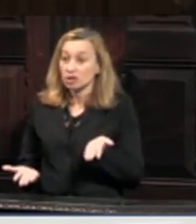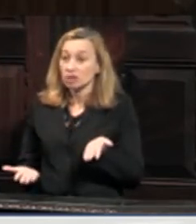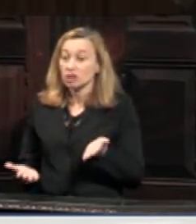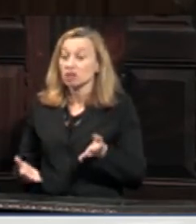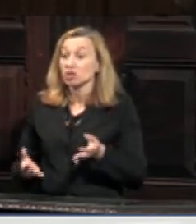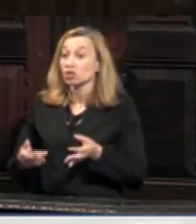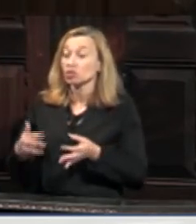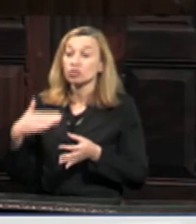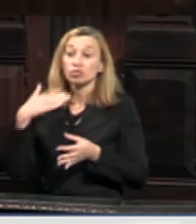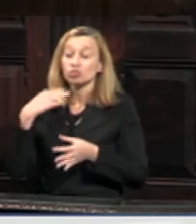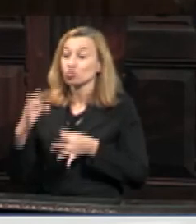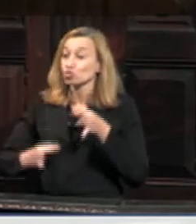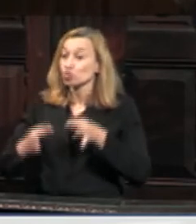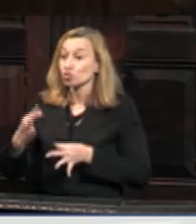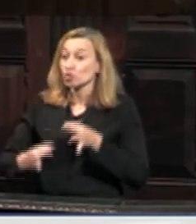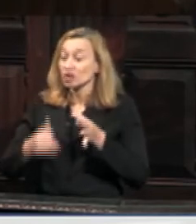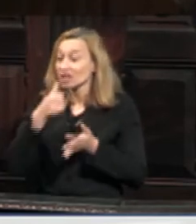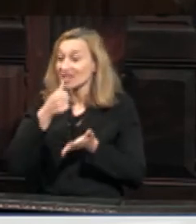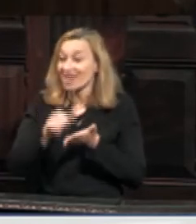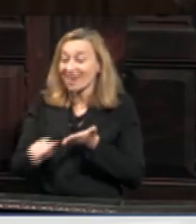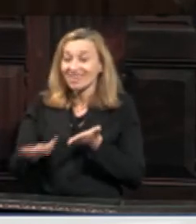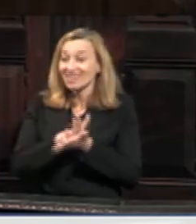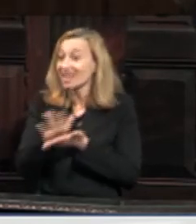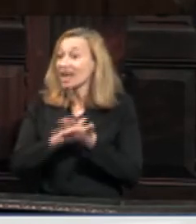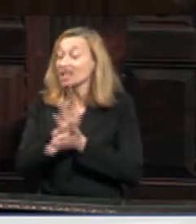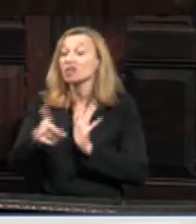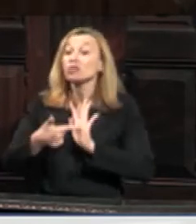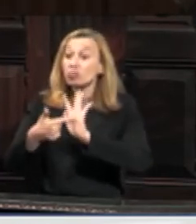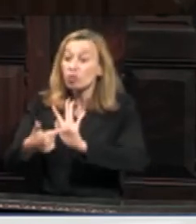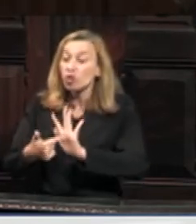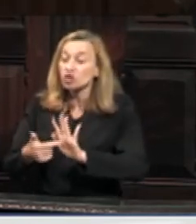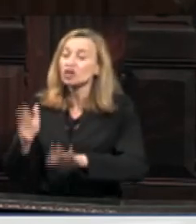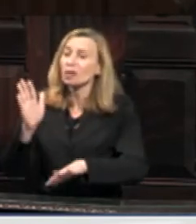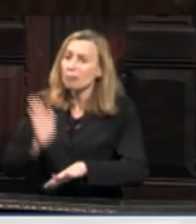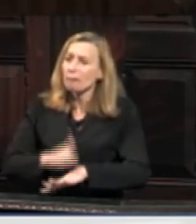judicial. Isto é mais um sintoma